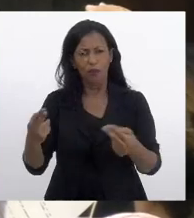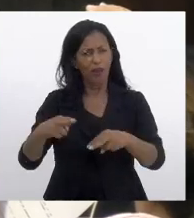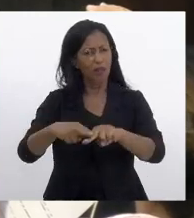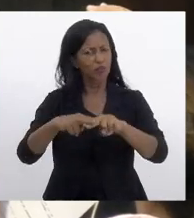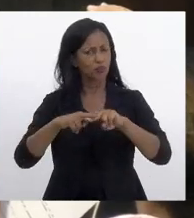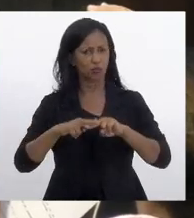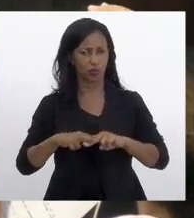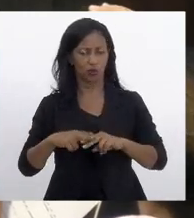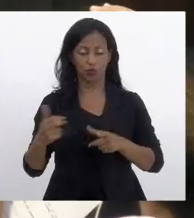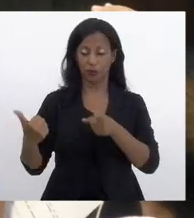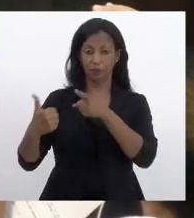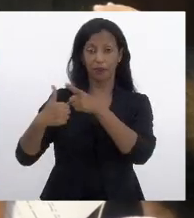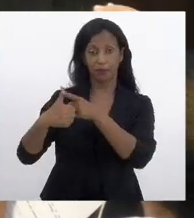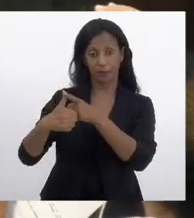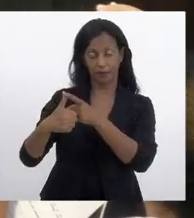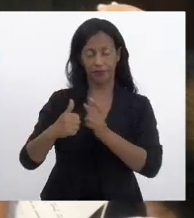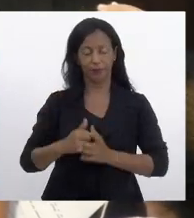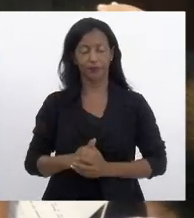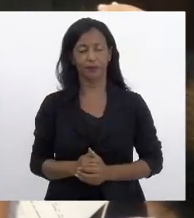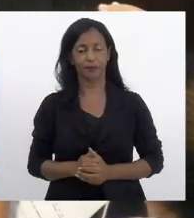razões. Em primeiro lugar,